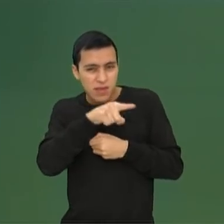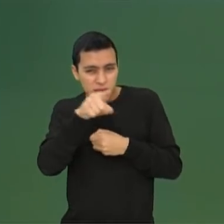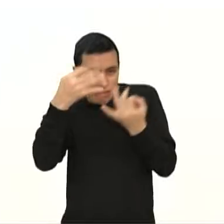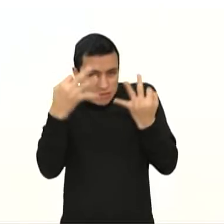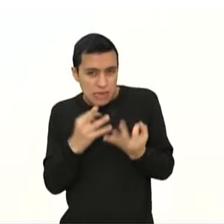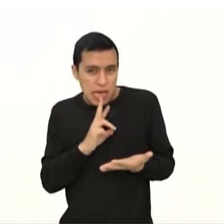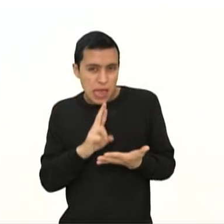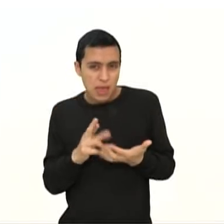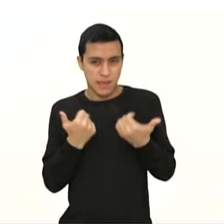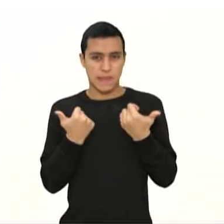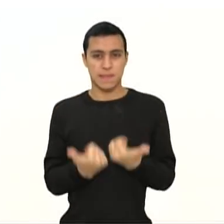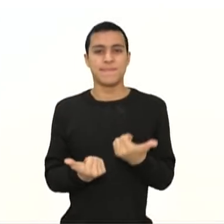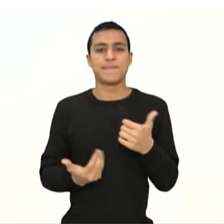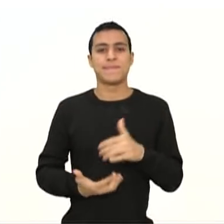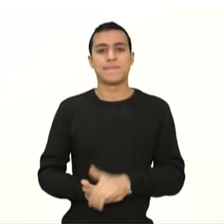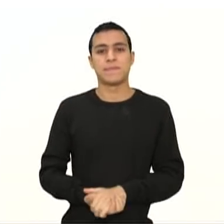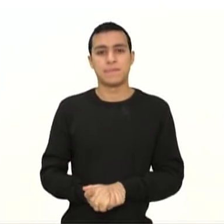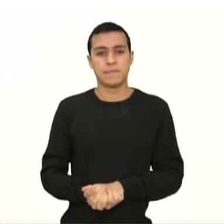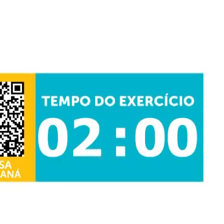resposta.